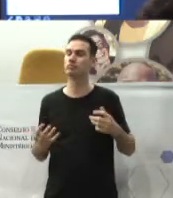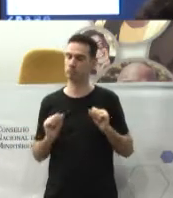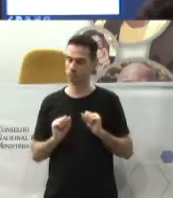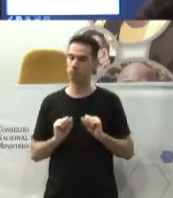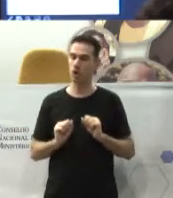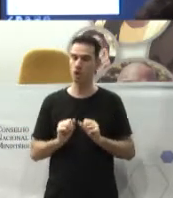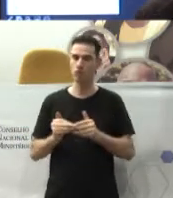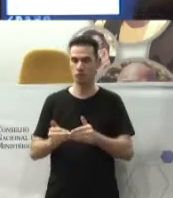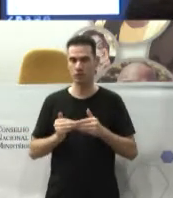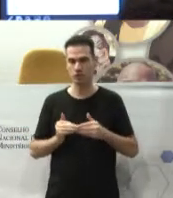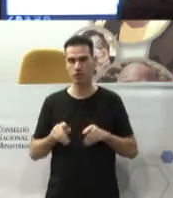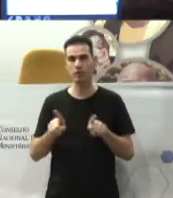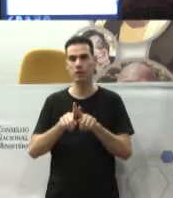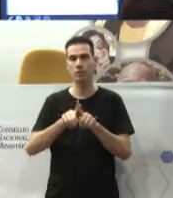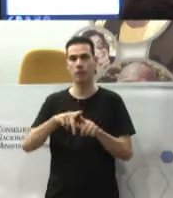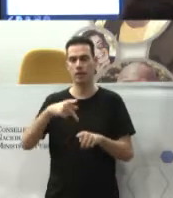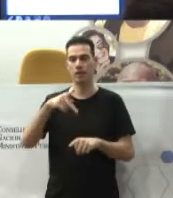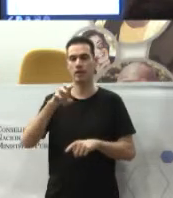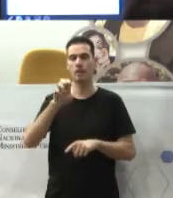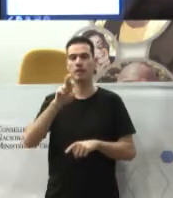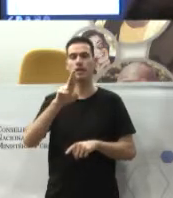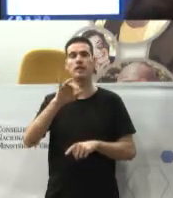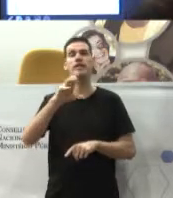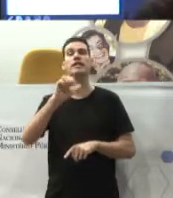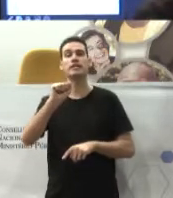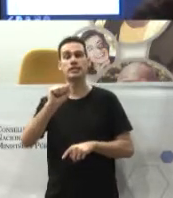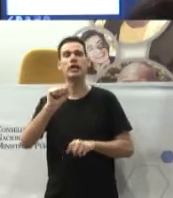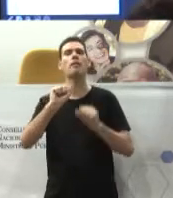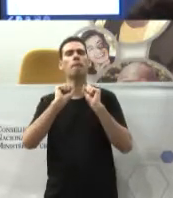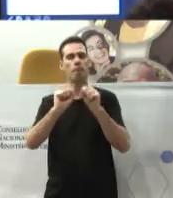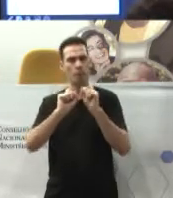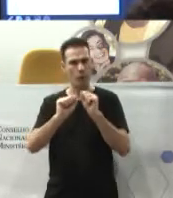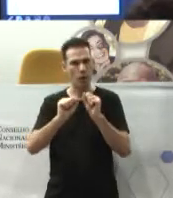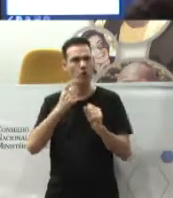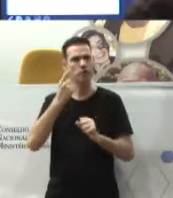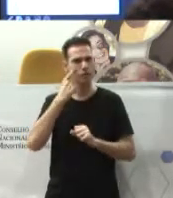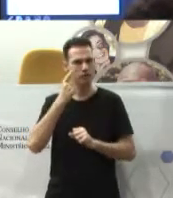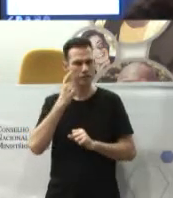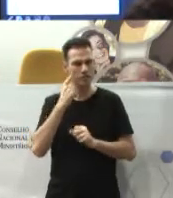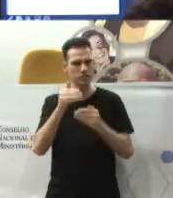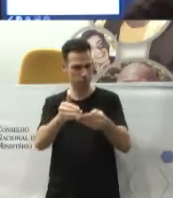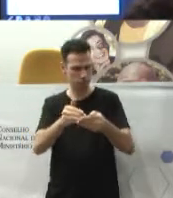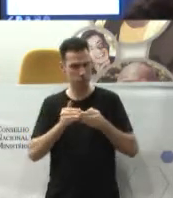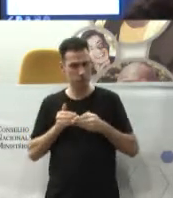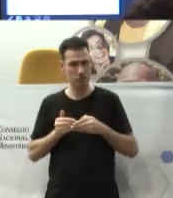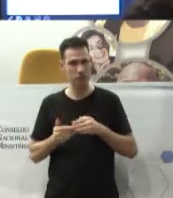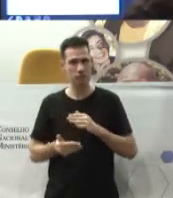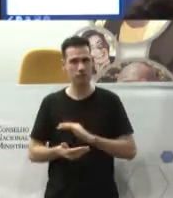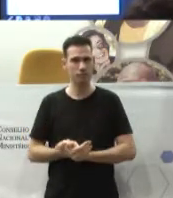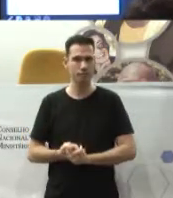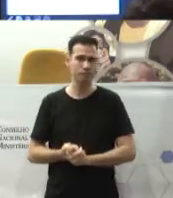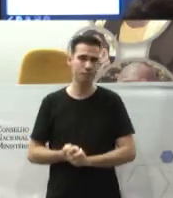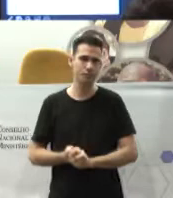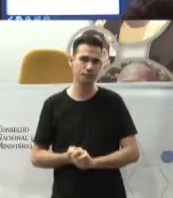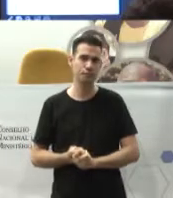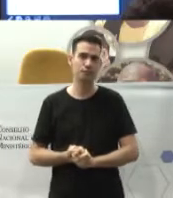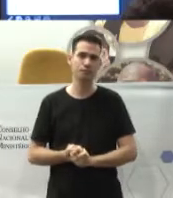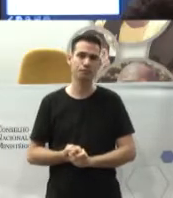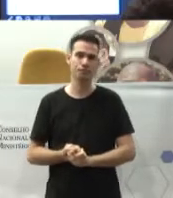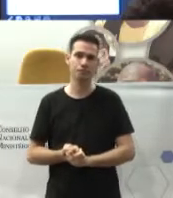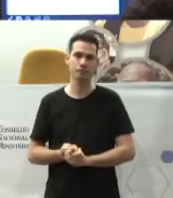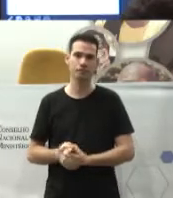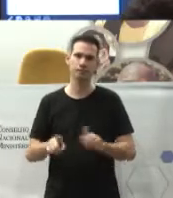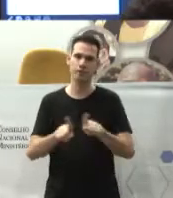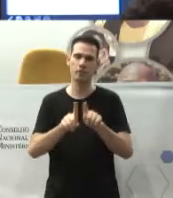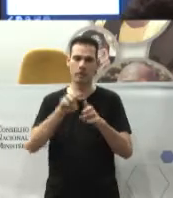também calendarizar a perícia, realizar perícias consensuais. E, além disso, dentro